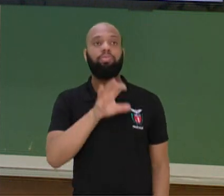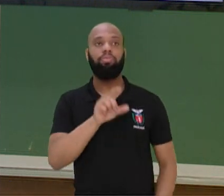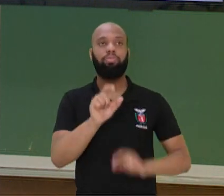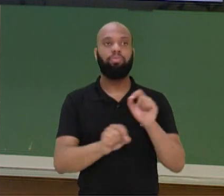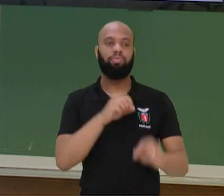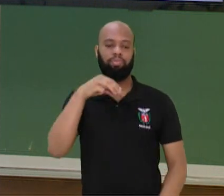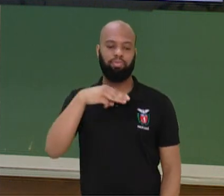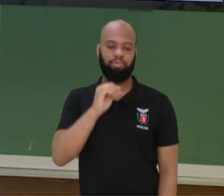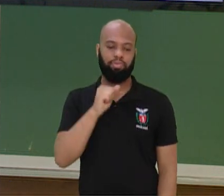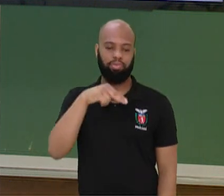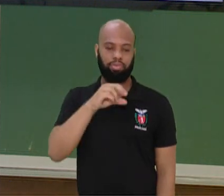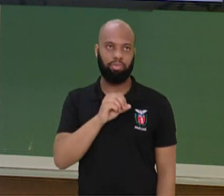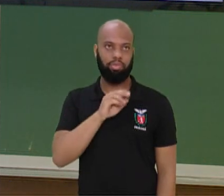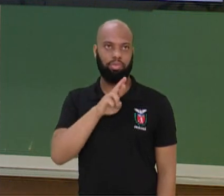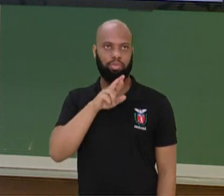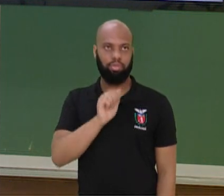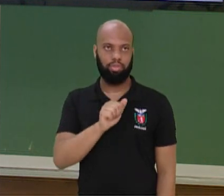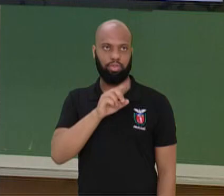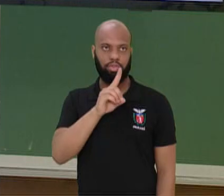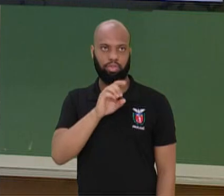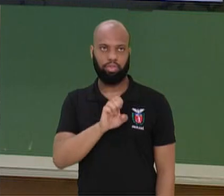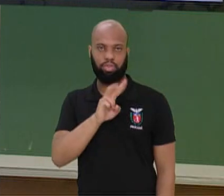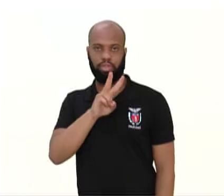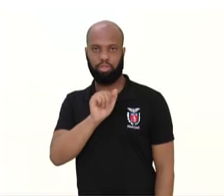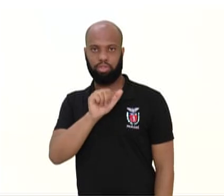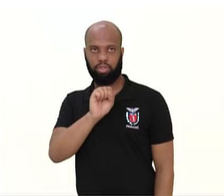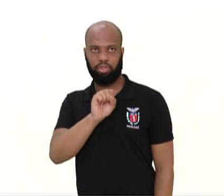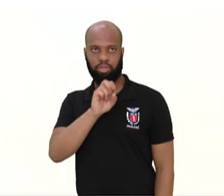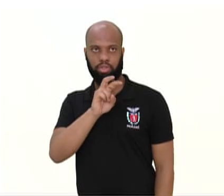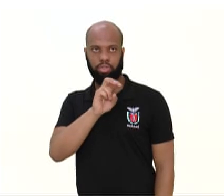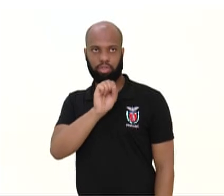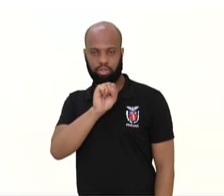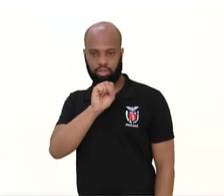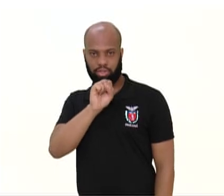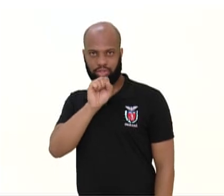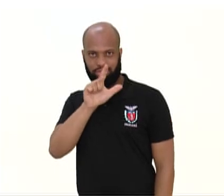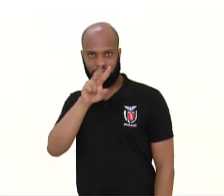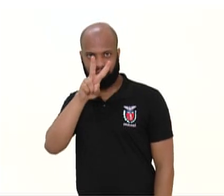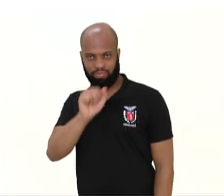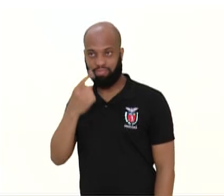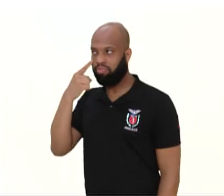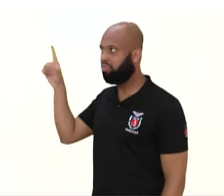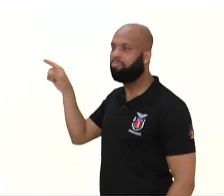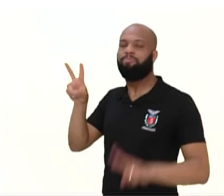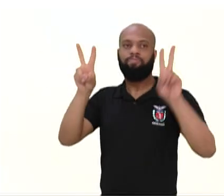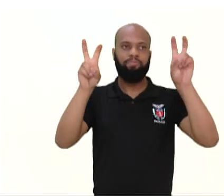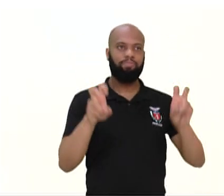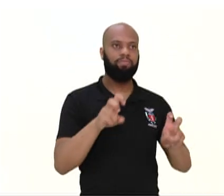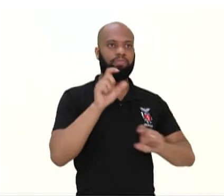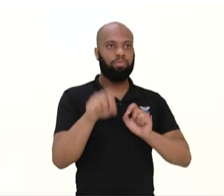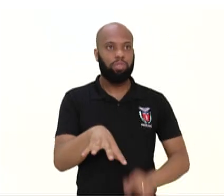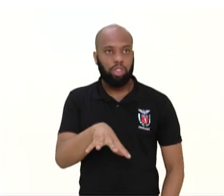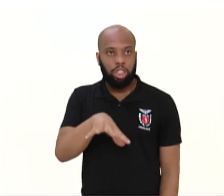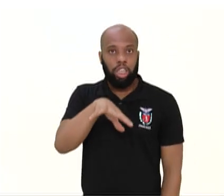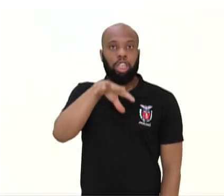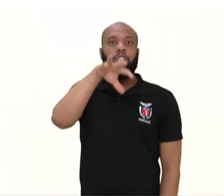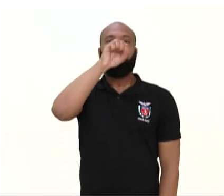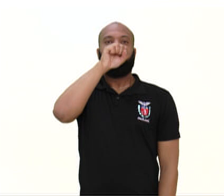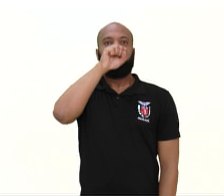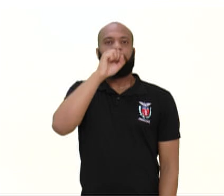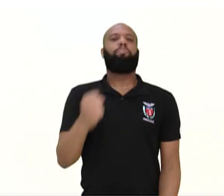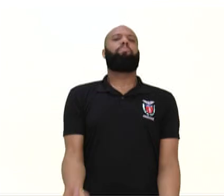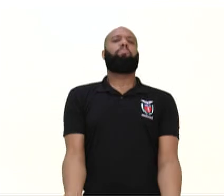de manobra de Valsalva. Então, a expiração é bloqueada pelo fechamento da glote, concomitante, ao mesmo